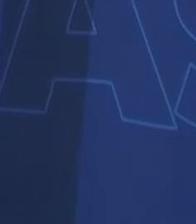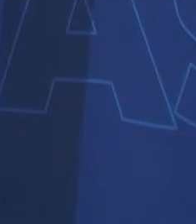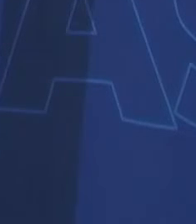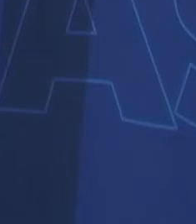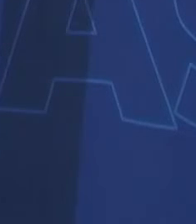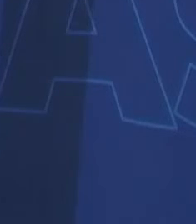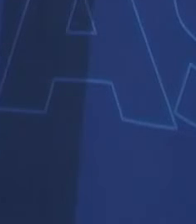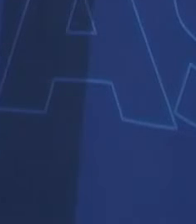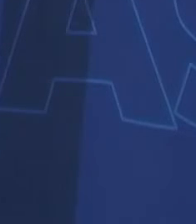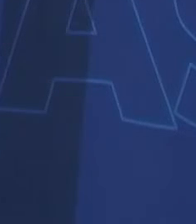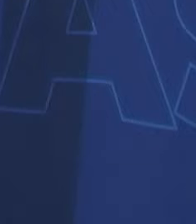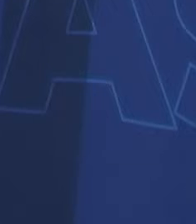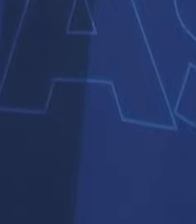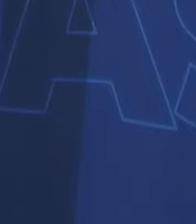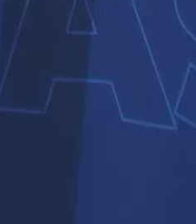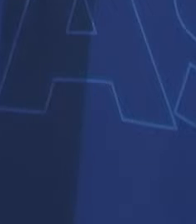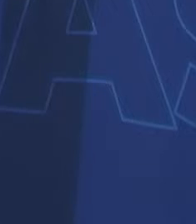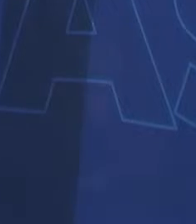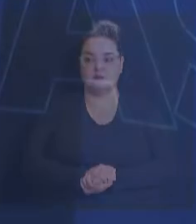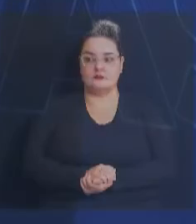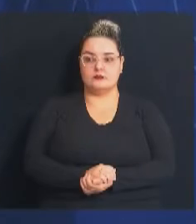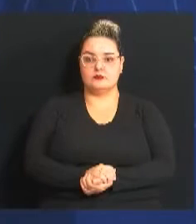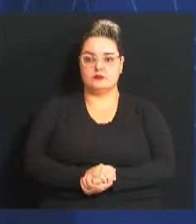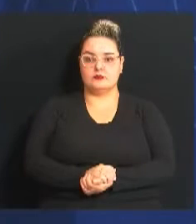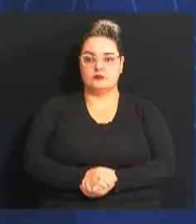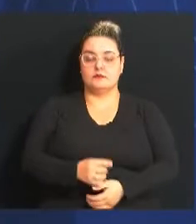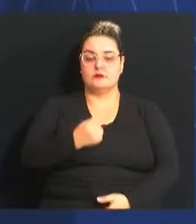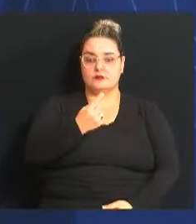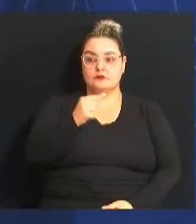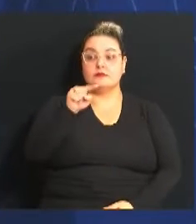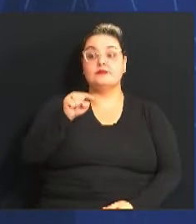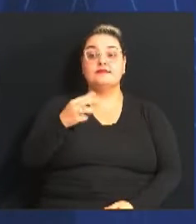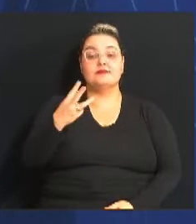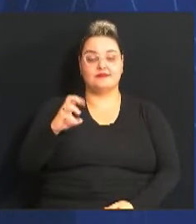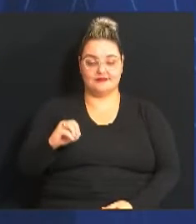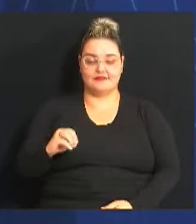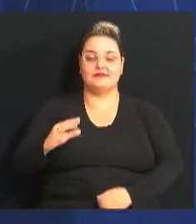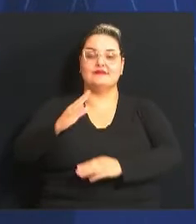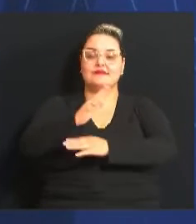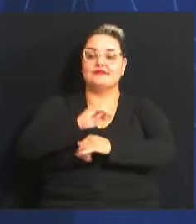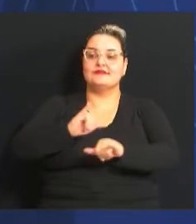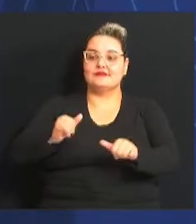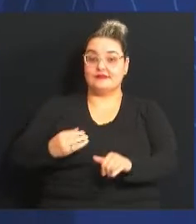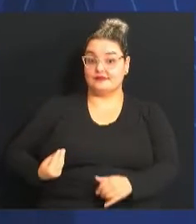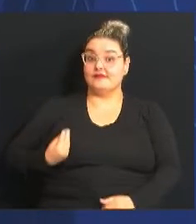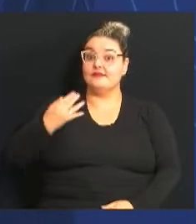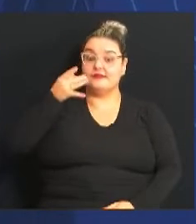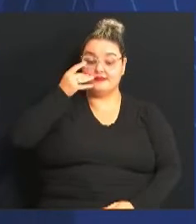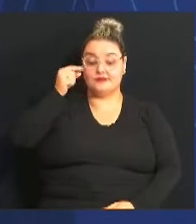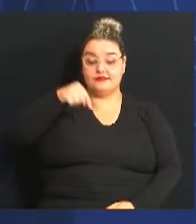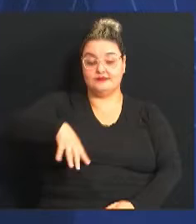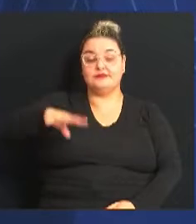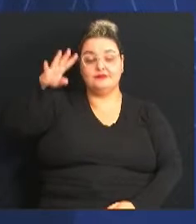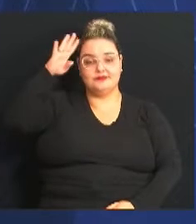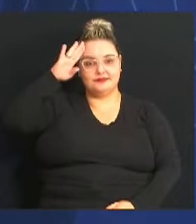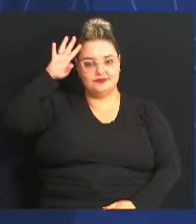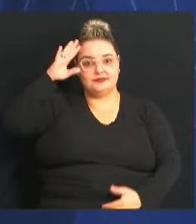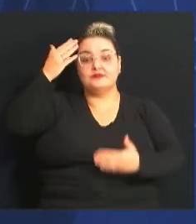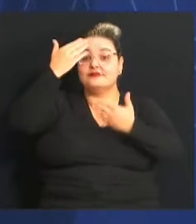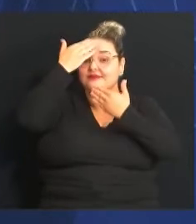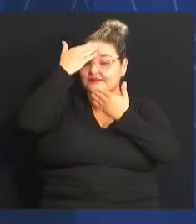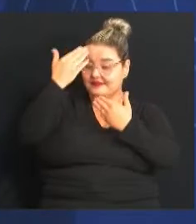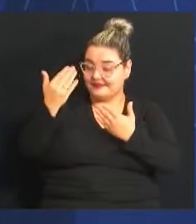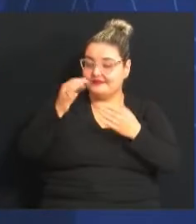Uma hora mais 30 minutos, Câmara Notícia de volta ao vivo nesta quarta-feira. Muito obrigado, viu, pela